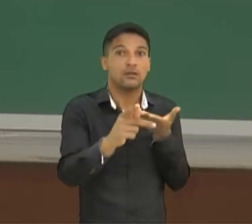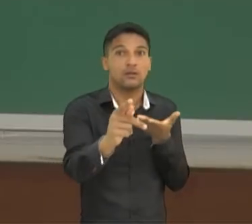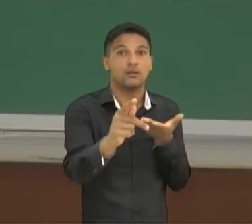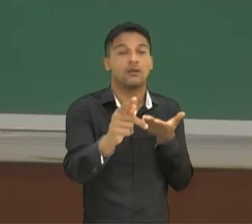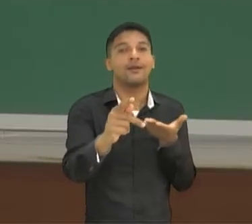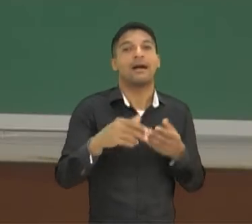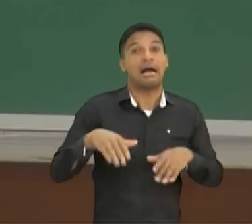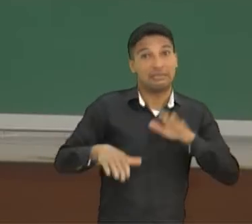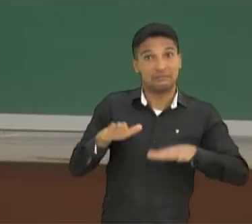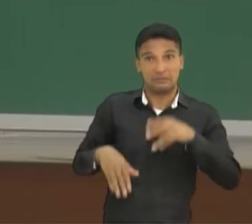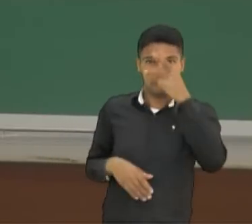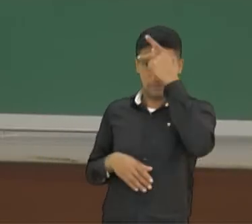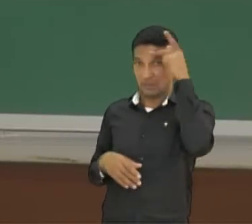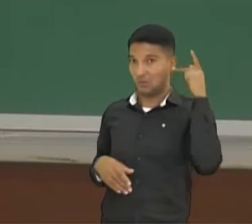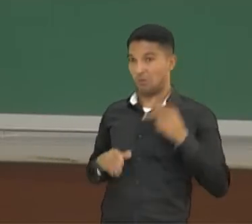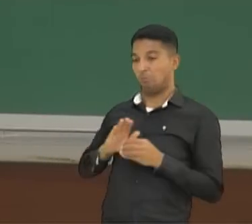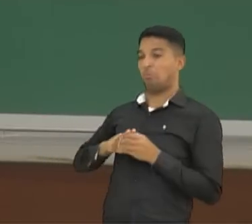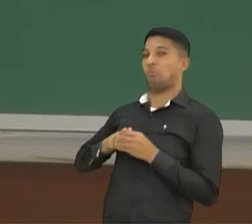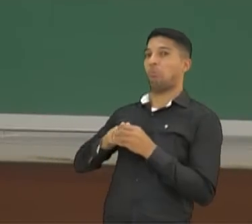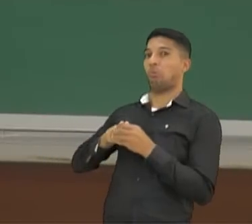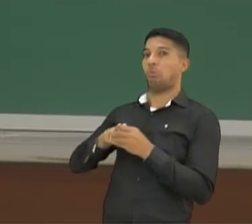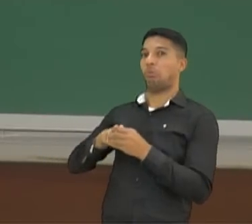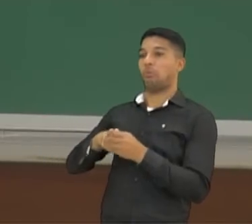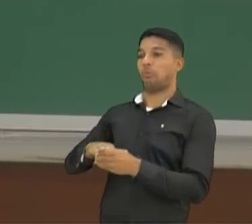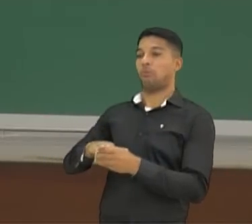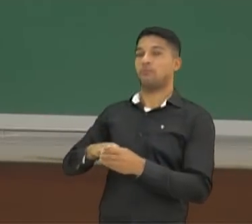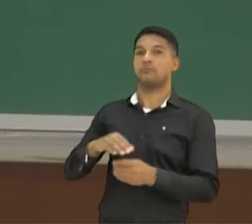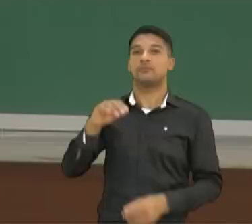uma pessoa ou um grupo de pessoas a